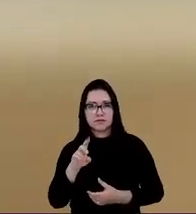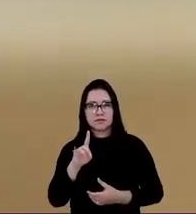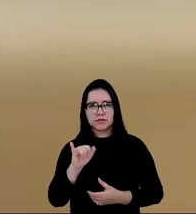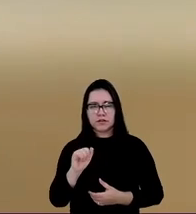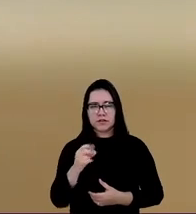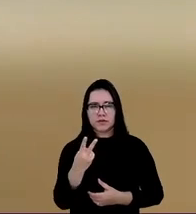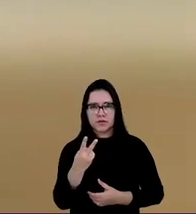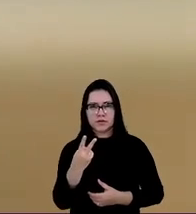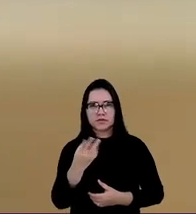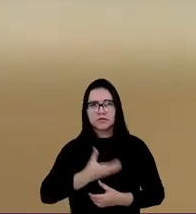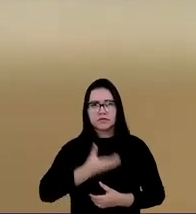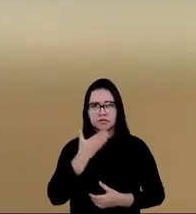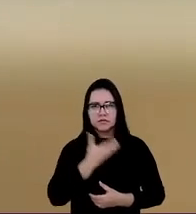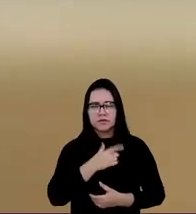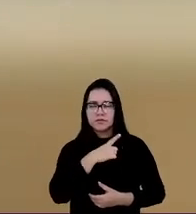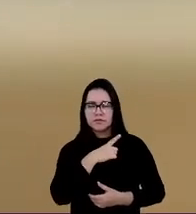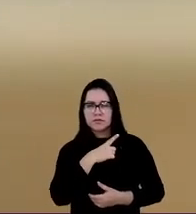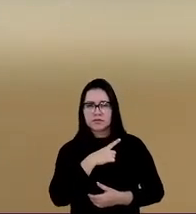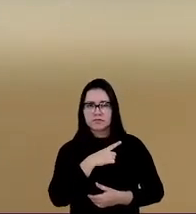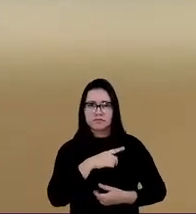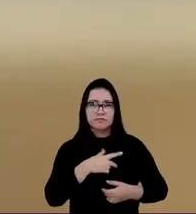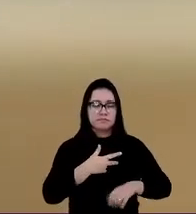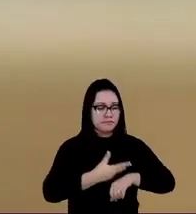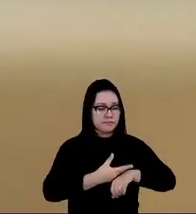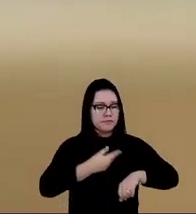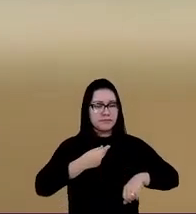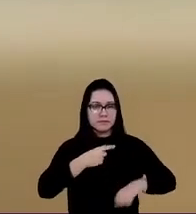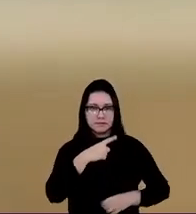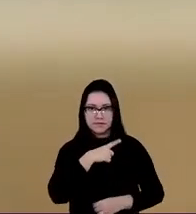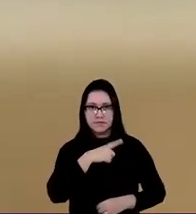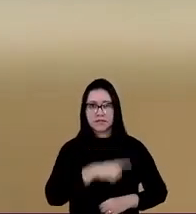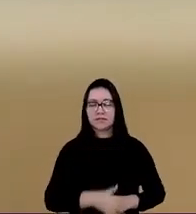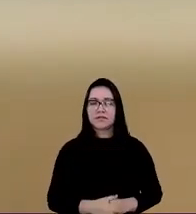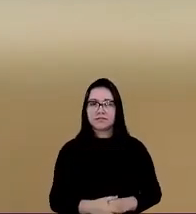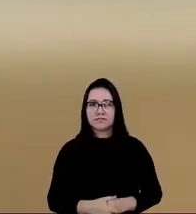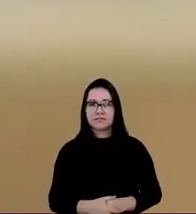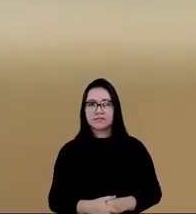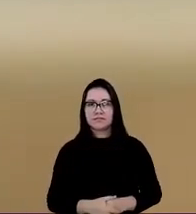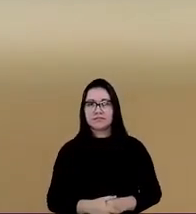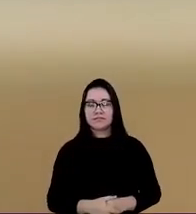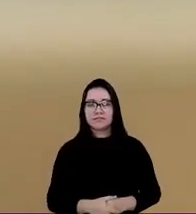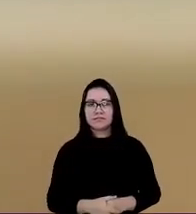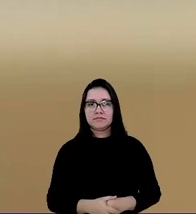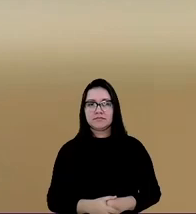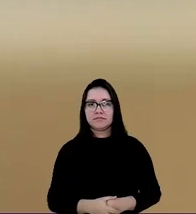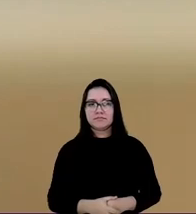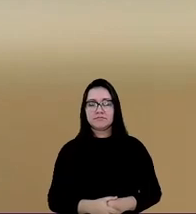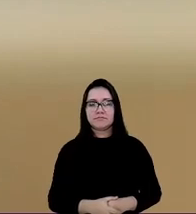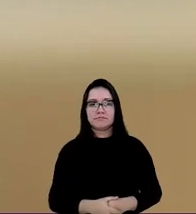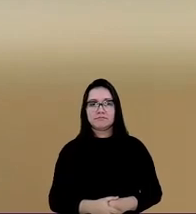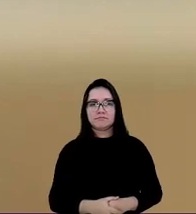de dezembro, para coletar. E isso é determinado pelo